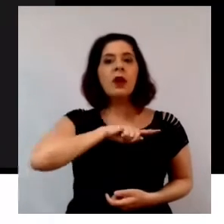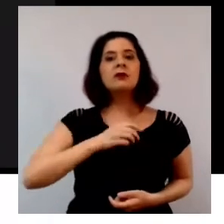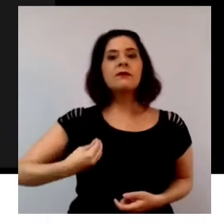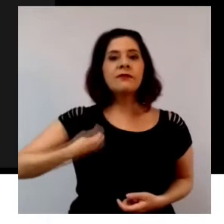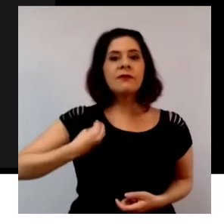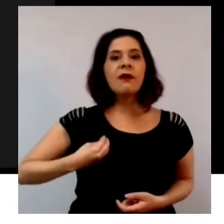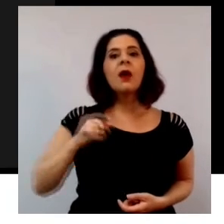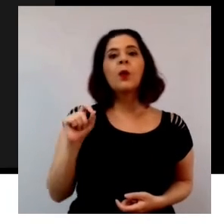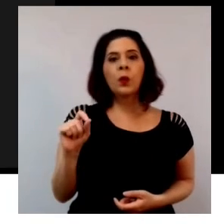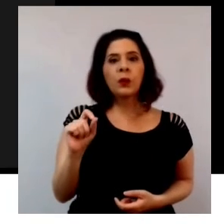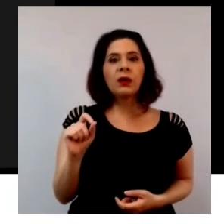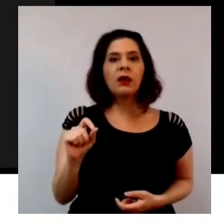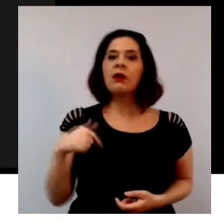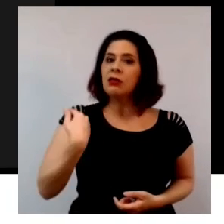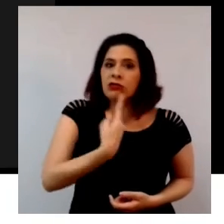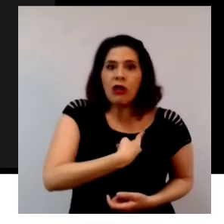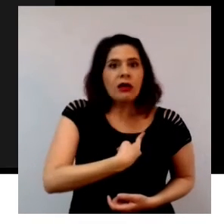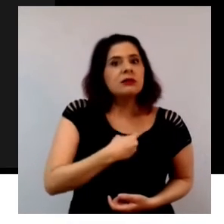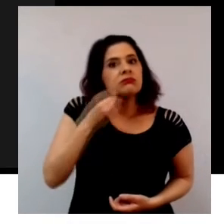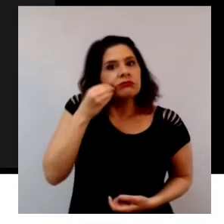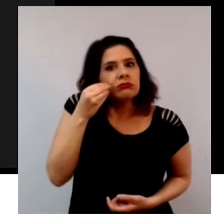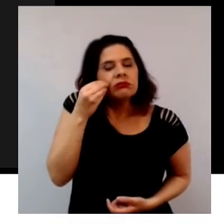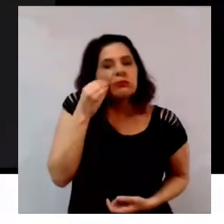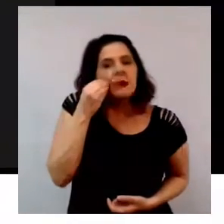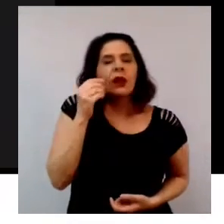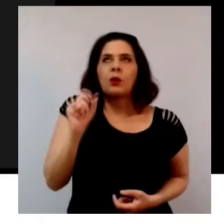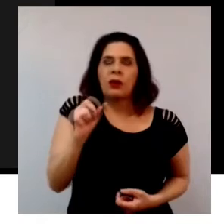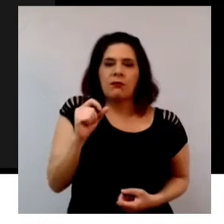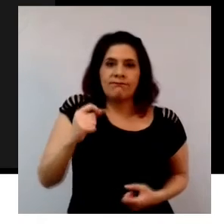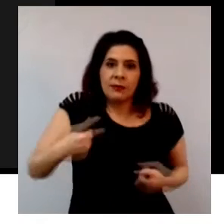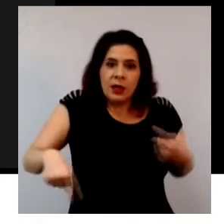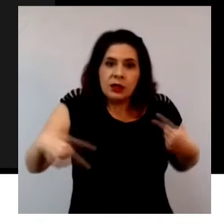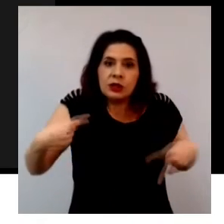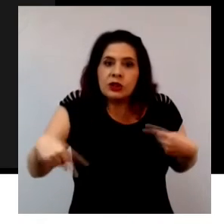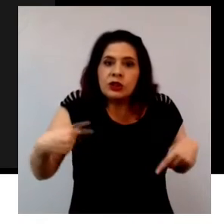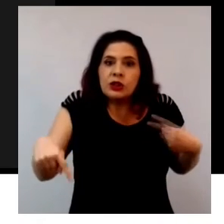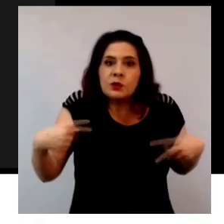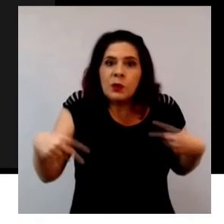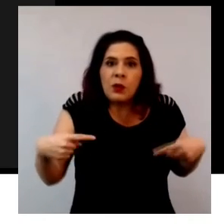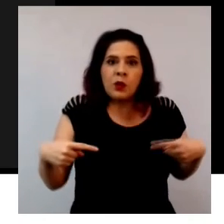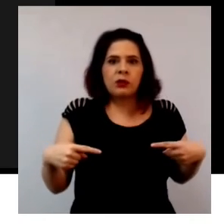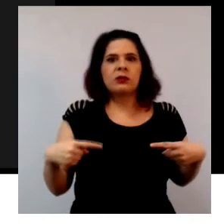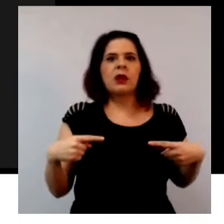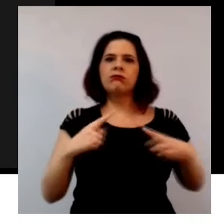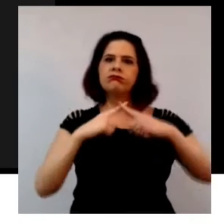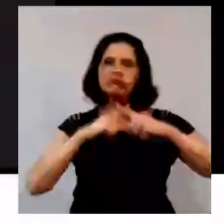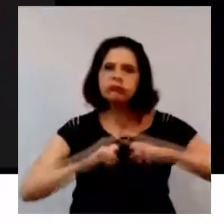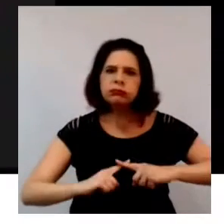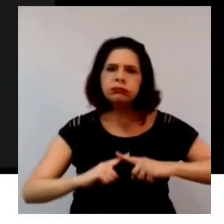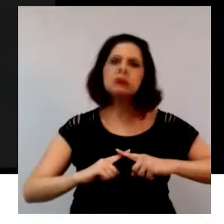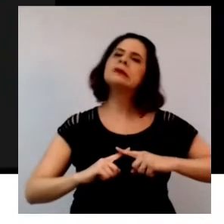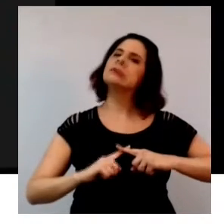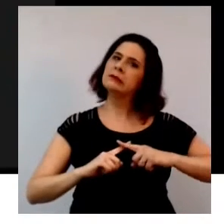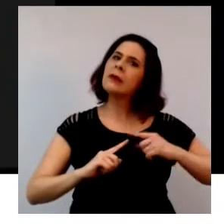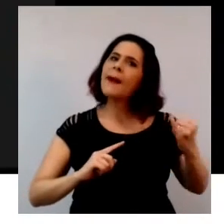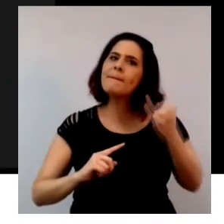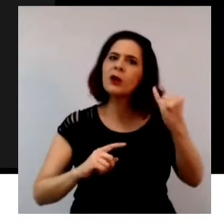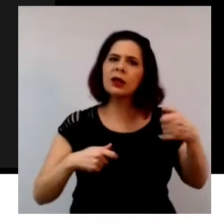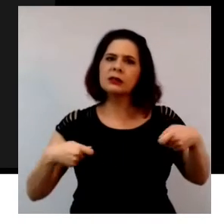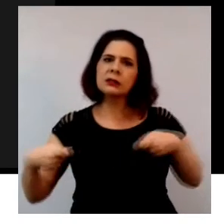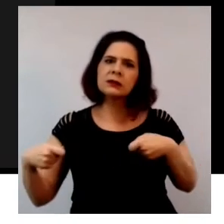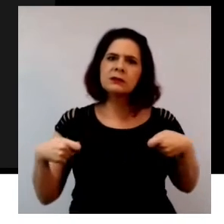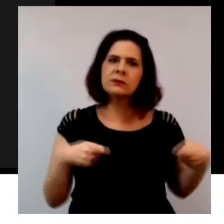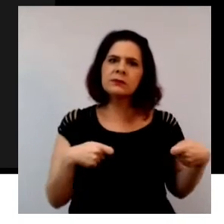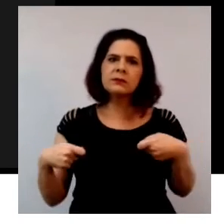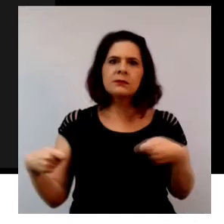a disputa e o debate sempre esteve aí, ele sempre existiu, eu acho que faz parte, e eu acho que, inclusive, ele é extremamente saudável. Eu